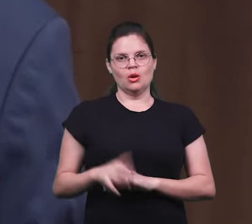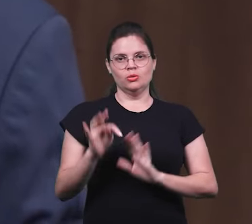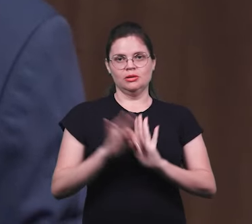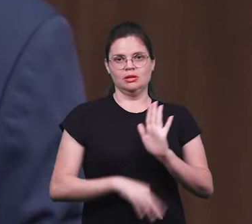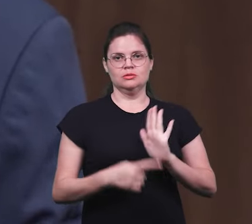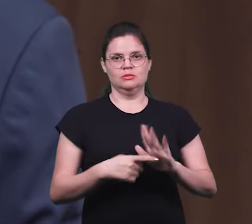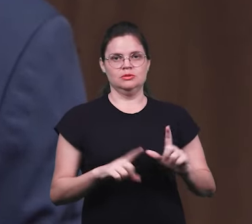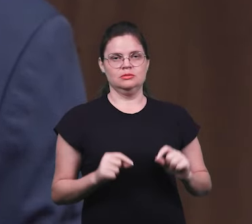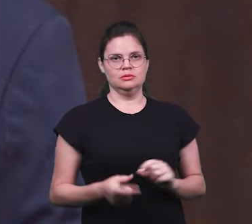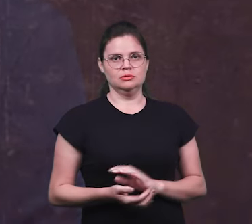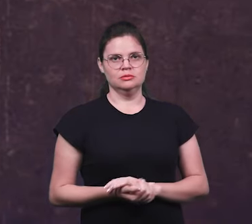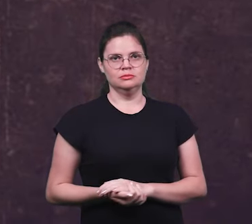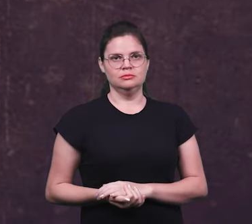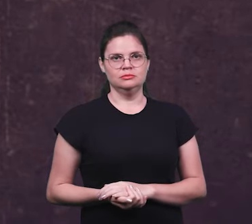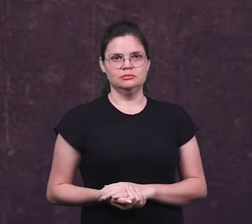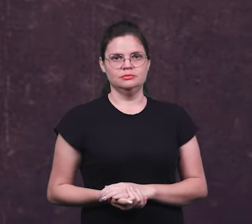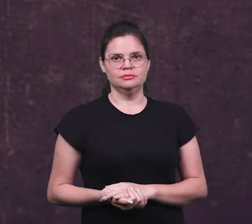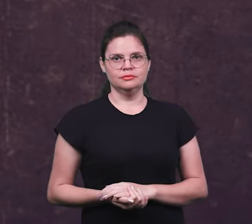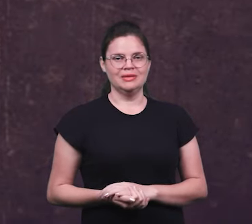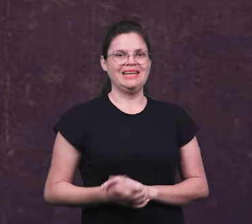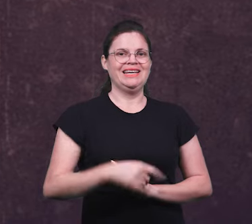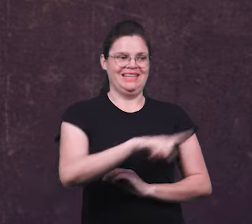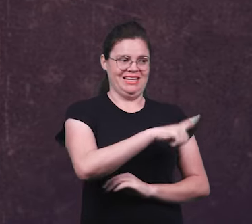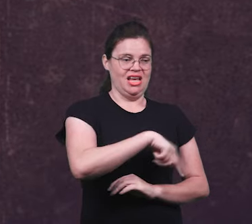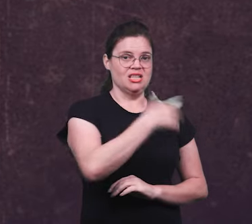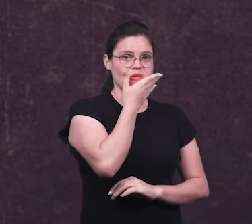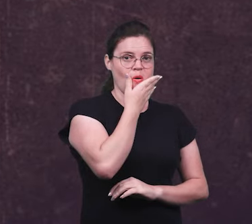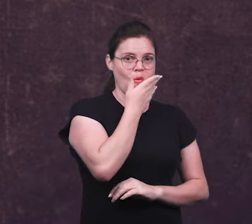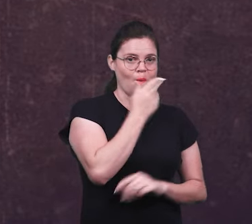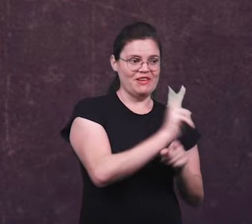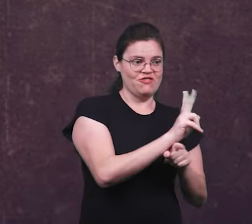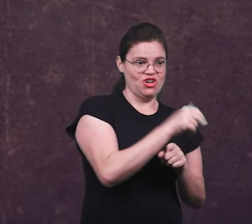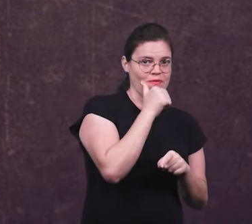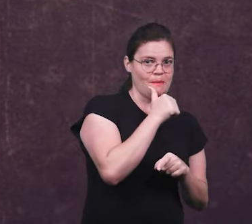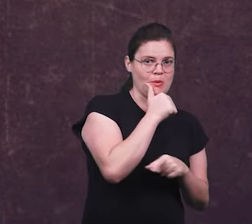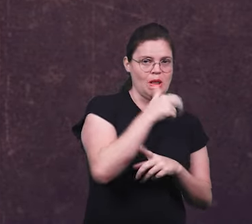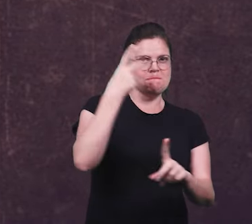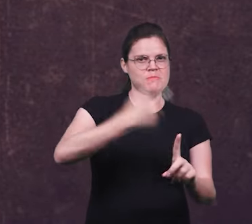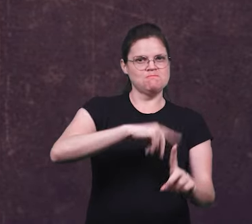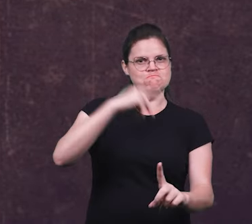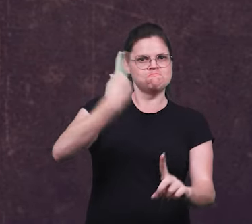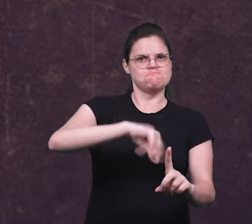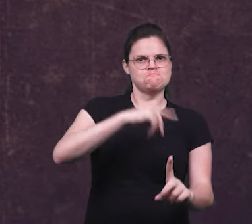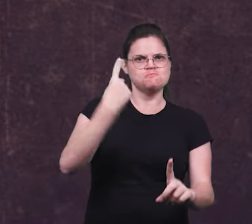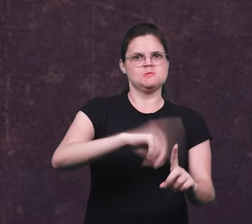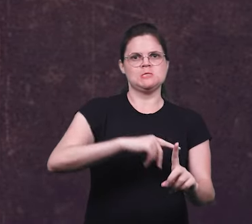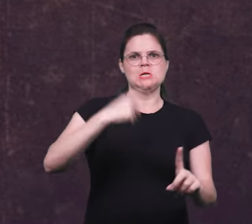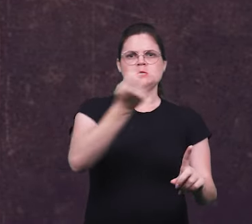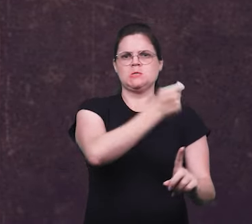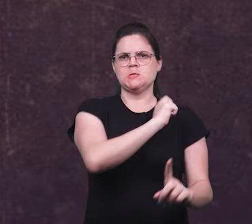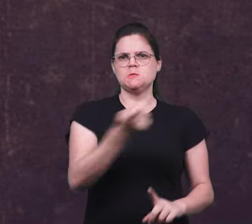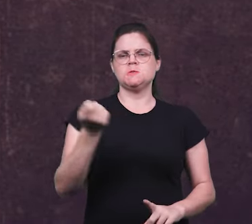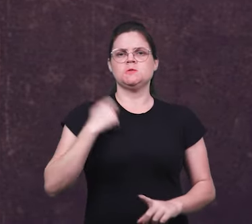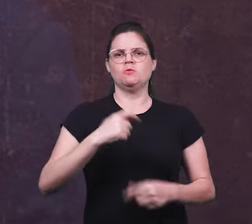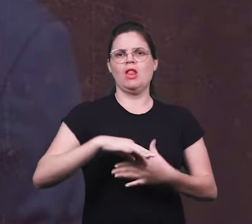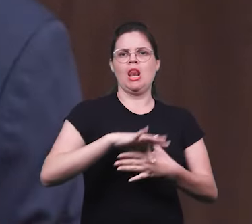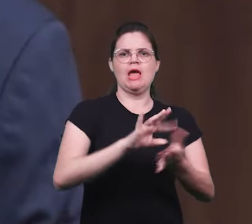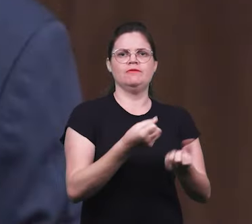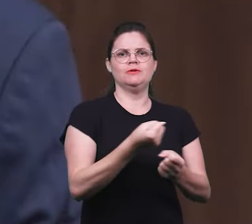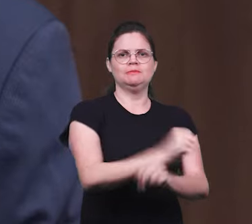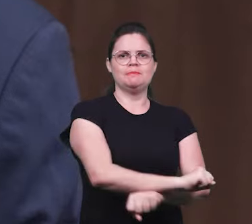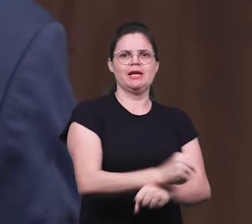em Atos, e deram-lhe muitos açoites, lançaram no cárcere, ordenando que o carcereiro que guardasse com toda a segurança. Então